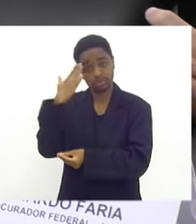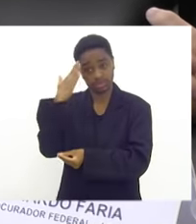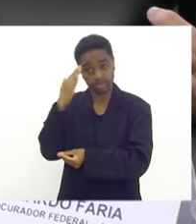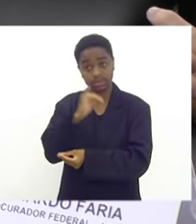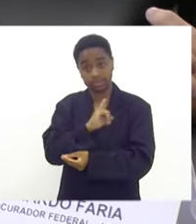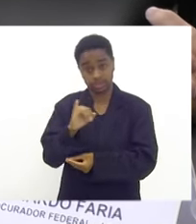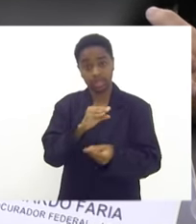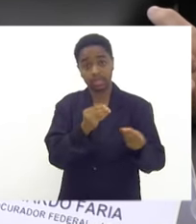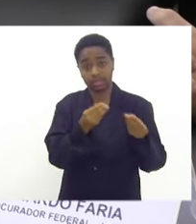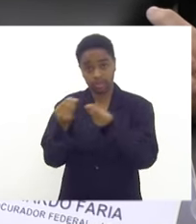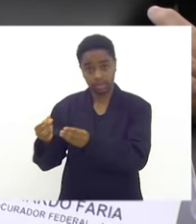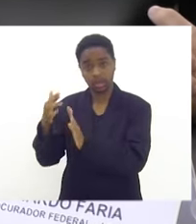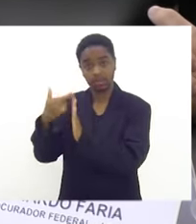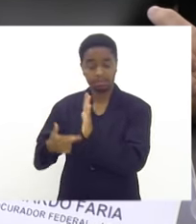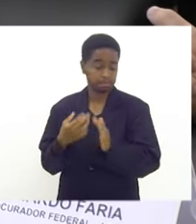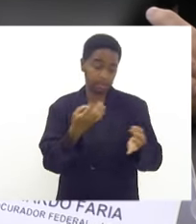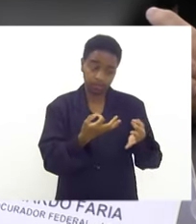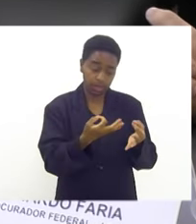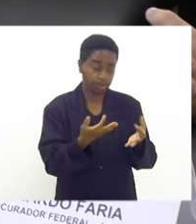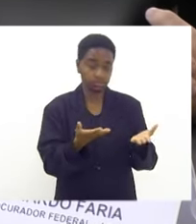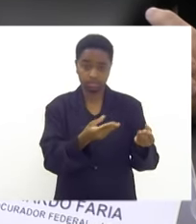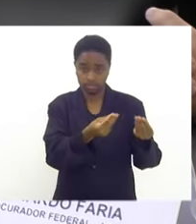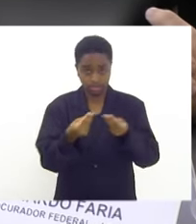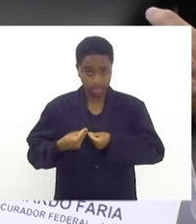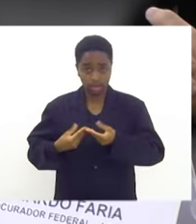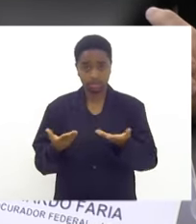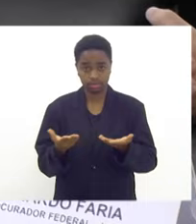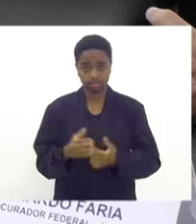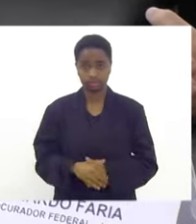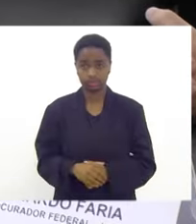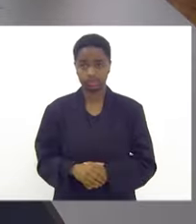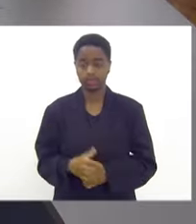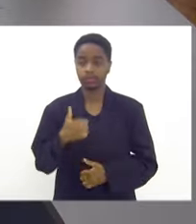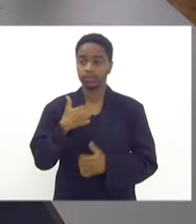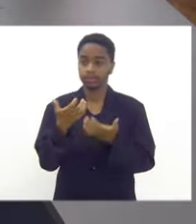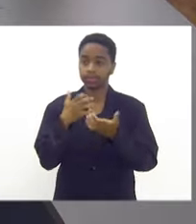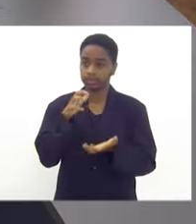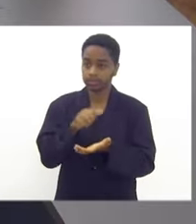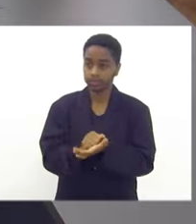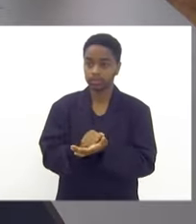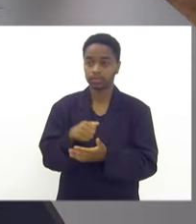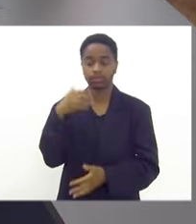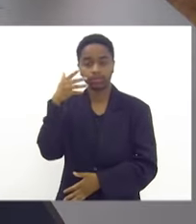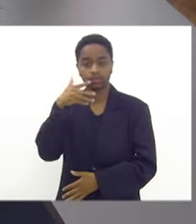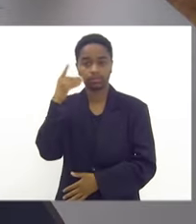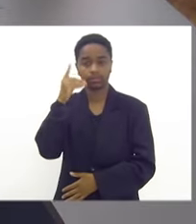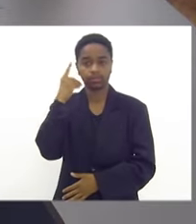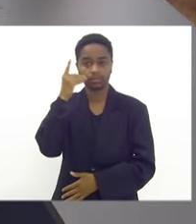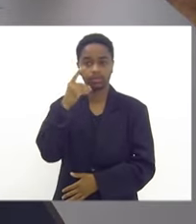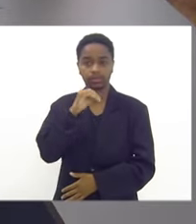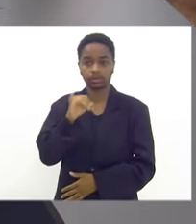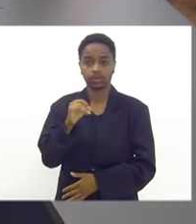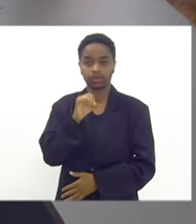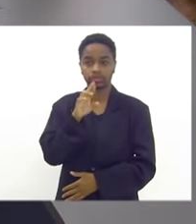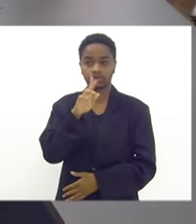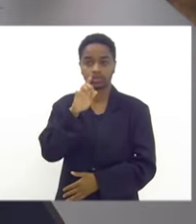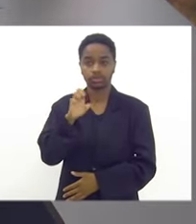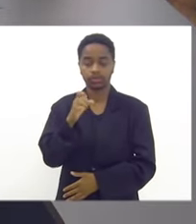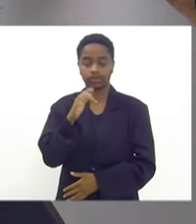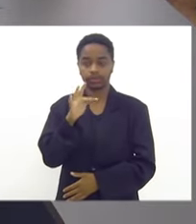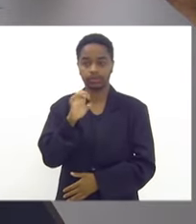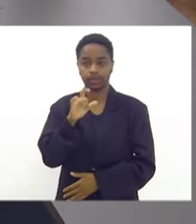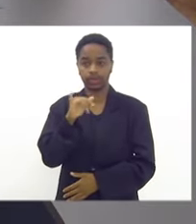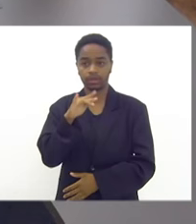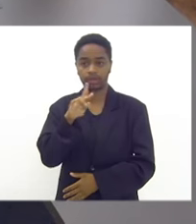relatório a gente vai encaminhar Com certeza o relatório o senhor eu quero aqui registrar a palavra do deputado Jorge Felipe Neto que está presente são são s